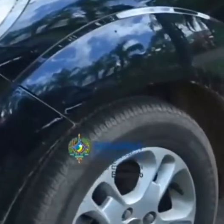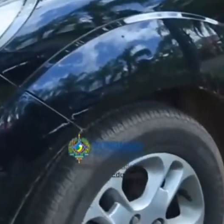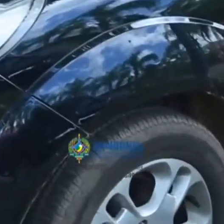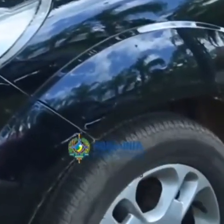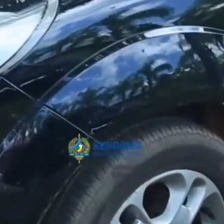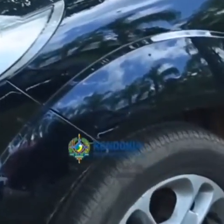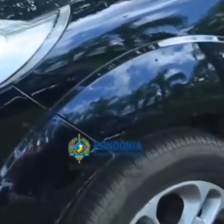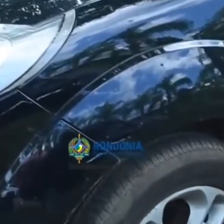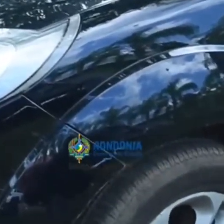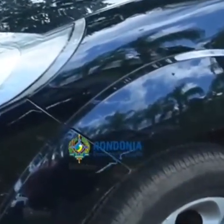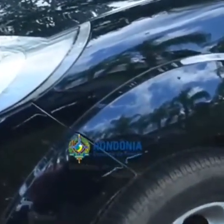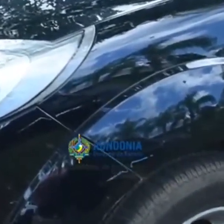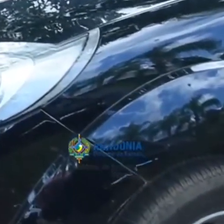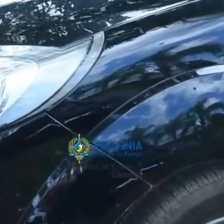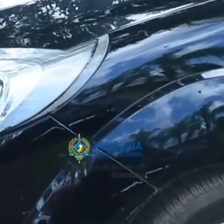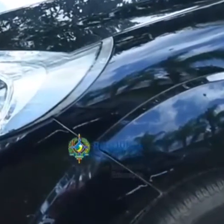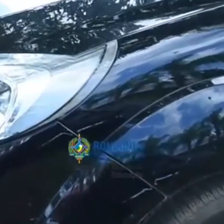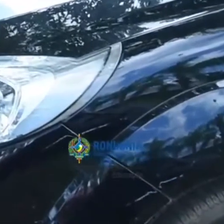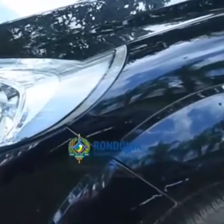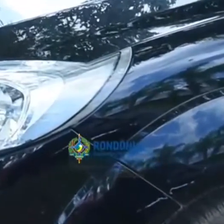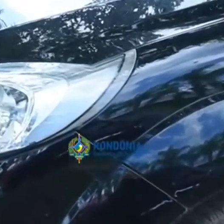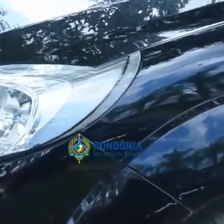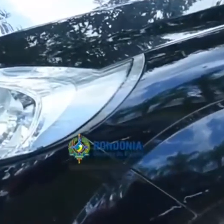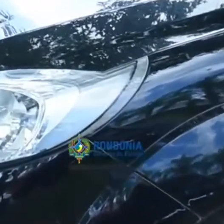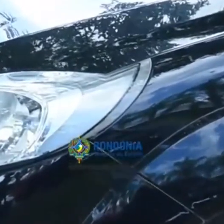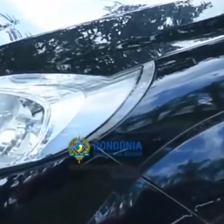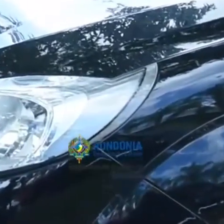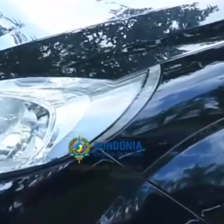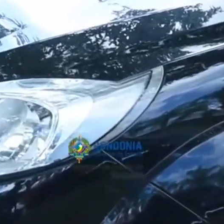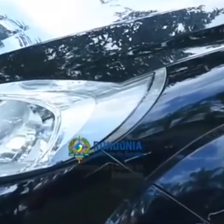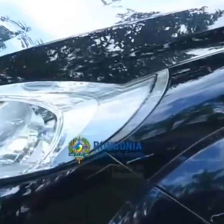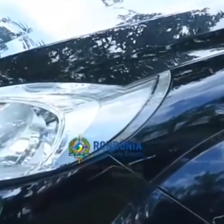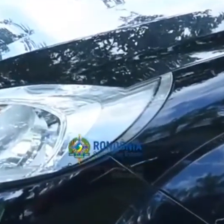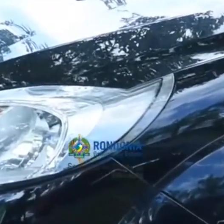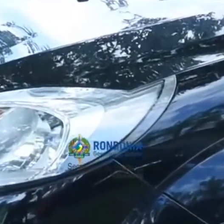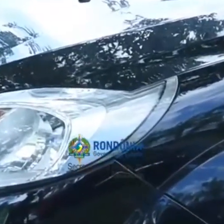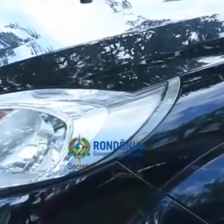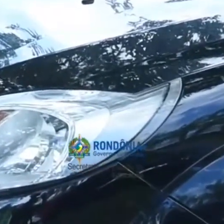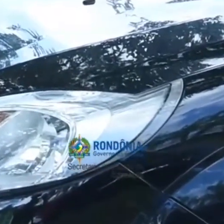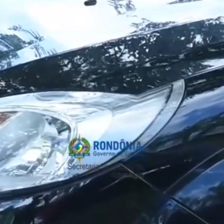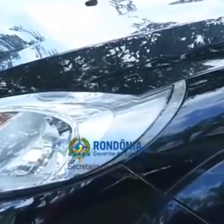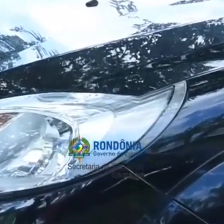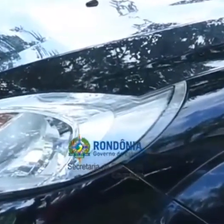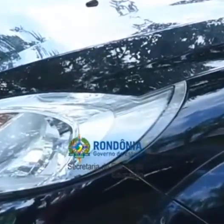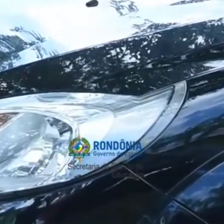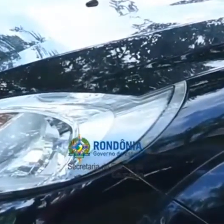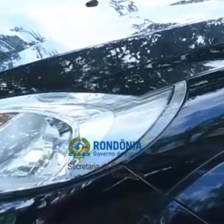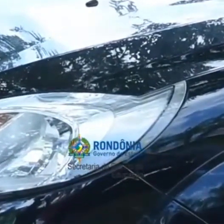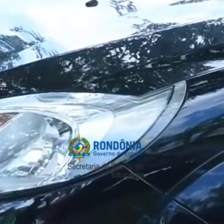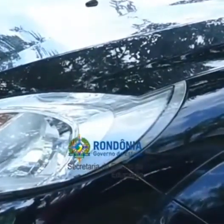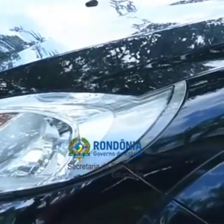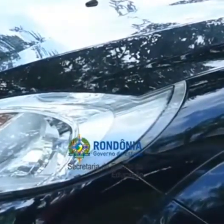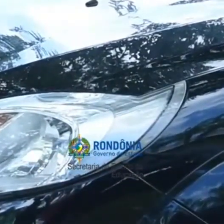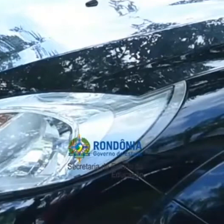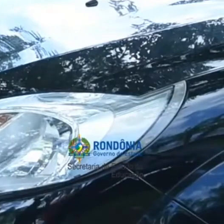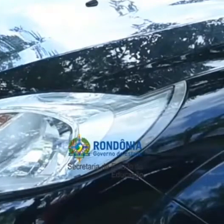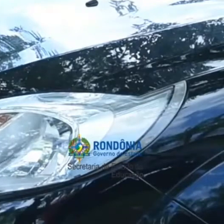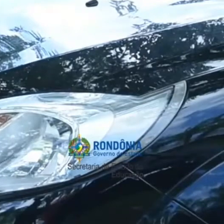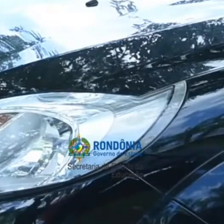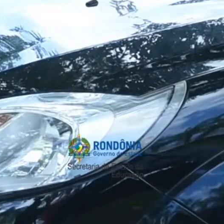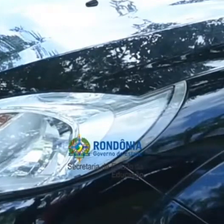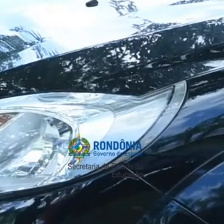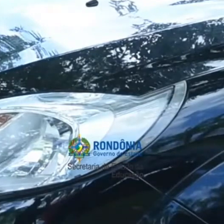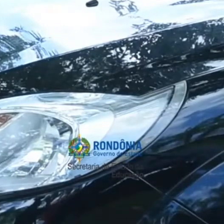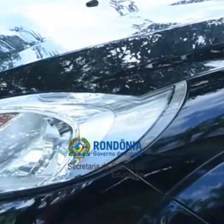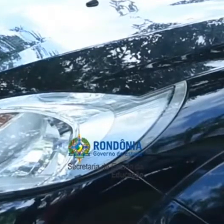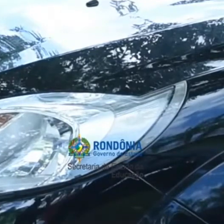nem imagina, mas as parábolas estão presentes nos lugares onde a gente passa no nosso dia a dia. Você pode até me perguntar, o que eu estou fazendo aqui